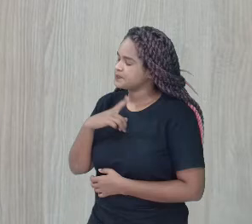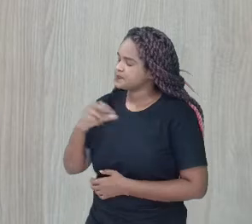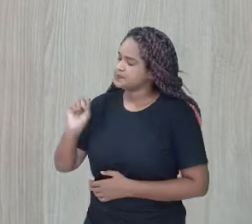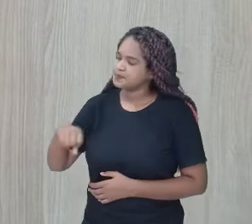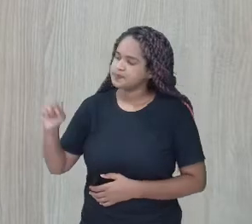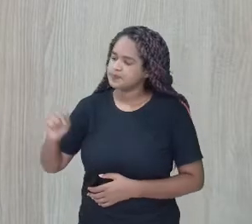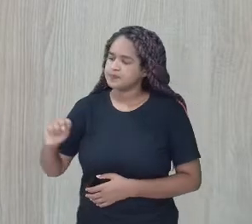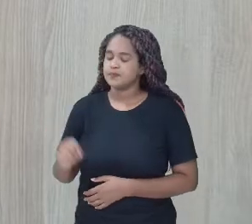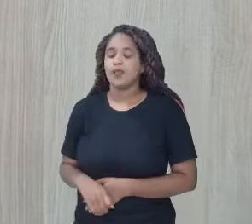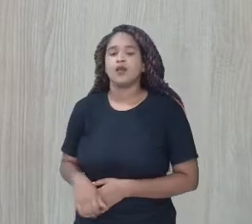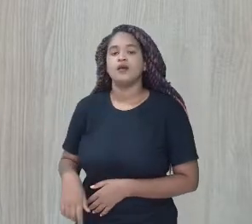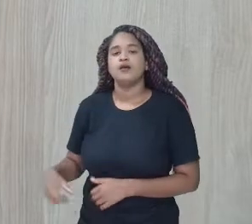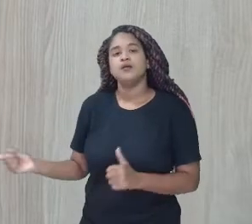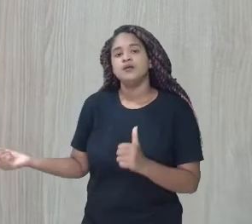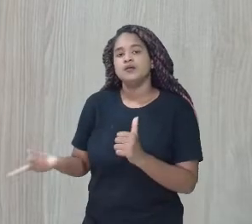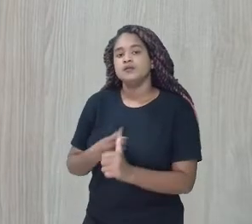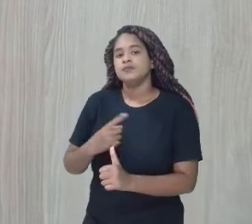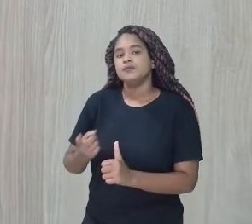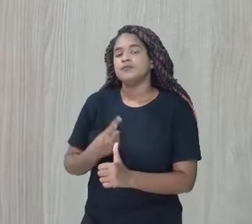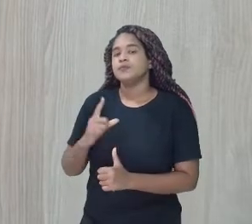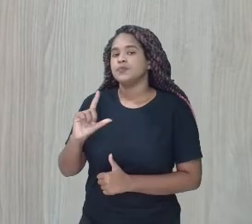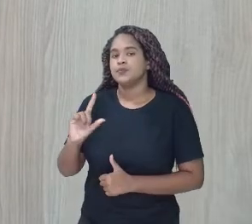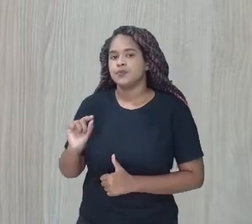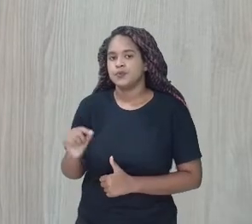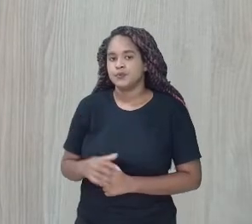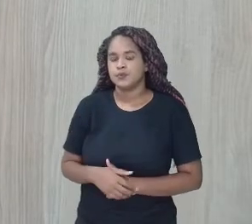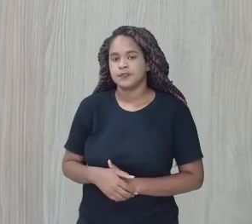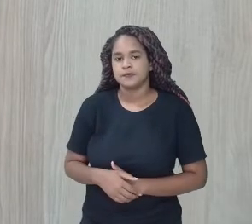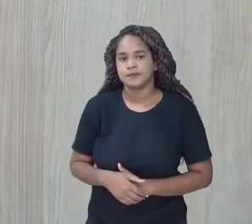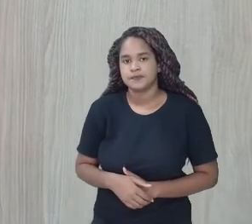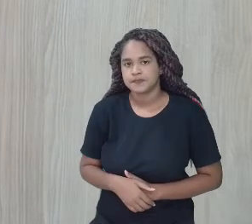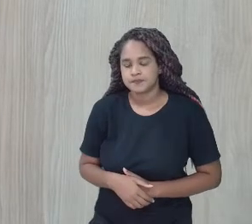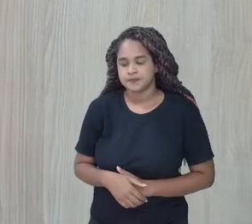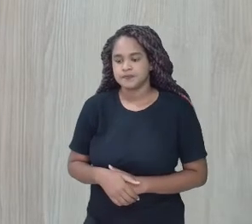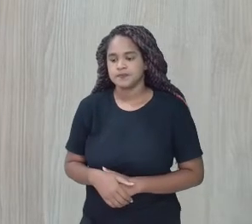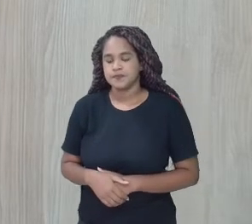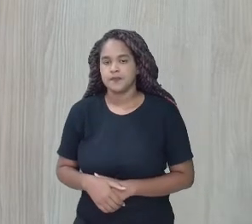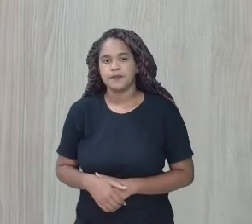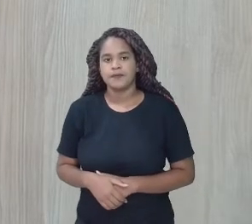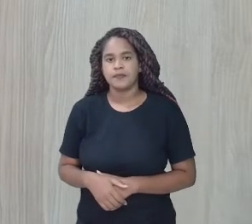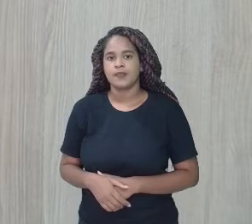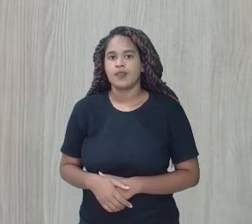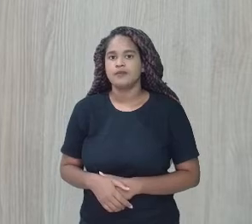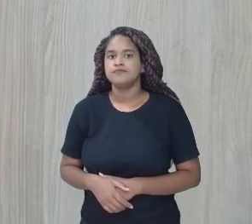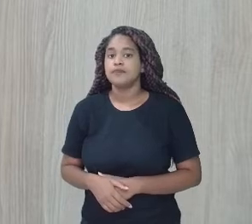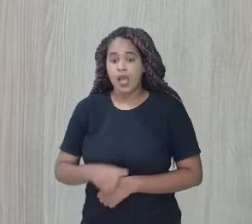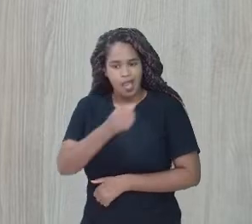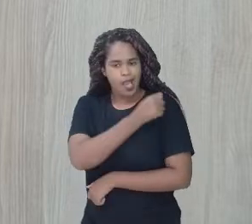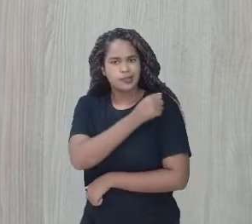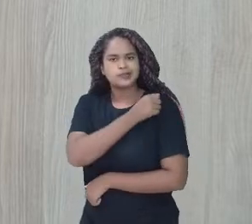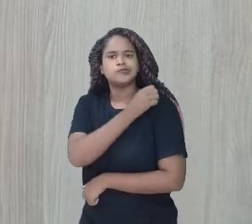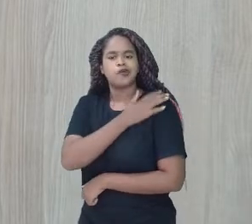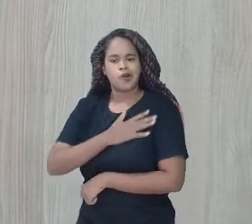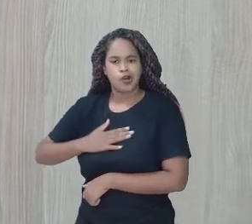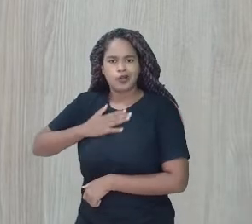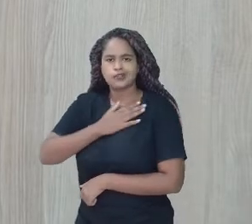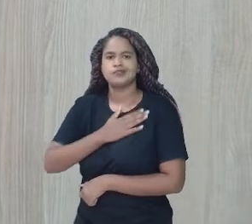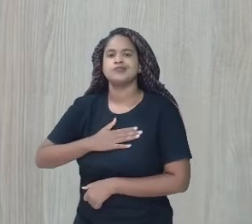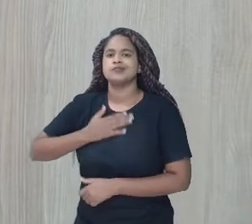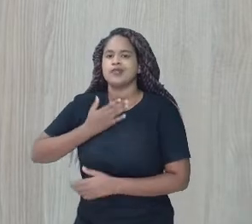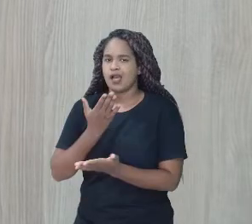professora Cláudia. Primeiro, eu gostaria de enfatizar aqui, não é, como eles estão gostando, né? Maria dizendo,